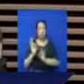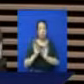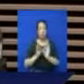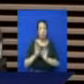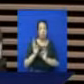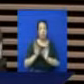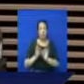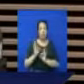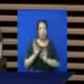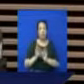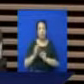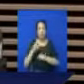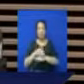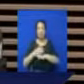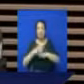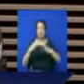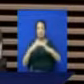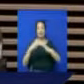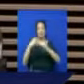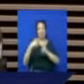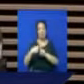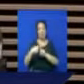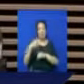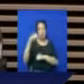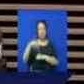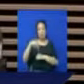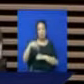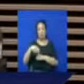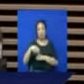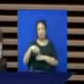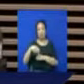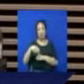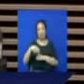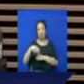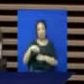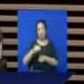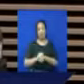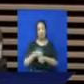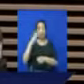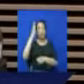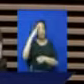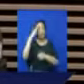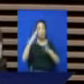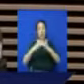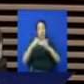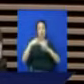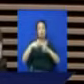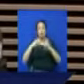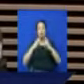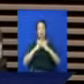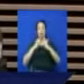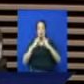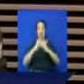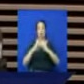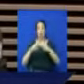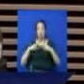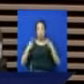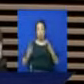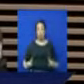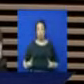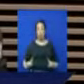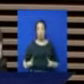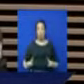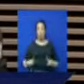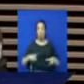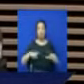parte desta igreja universal na face da terra. Então nós sabemos que a igreja é uma instituição humana, mas tem uma